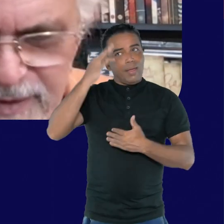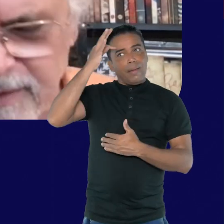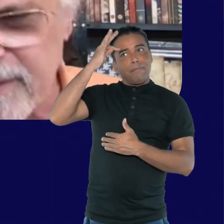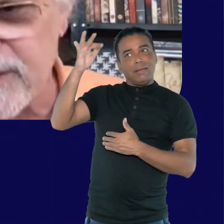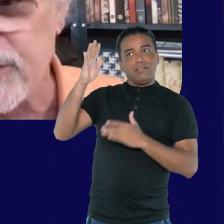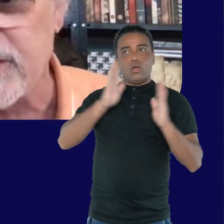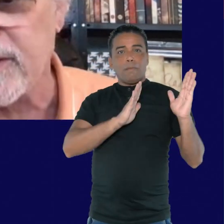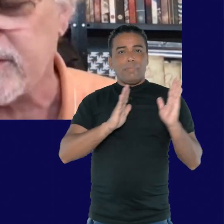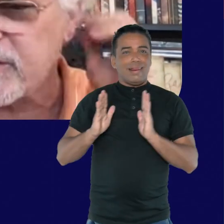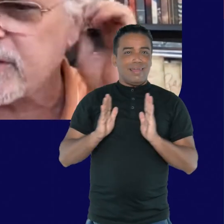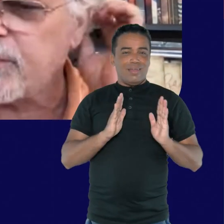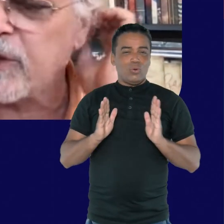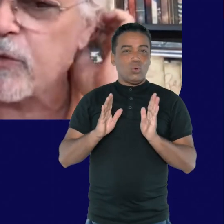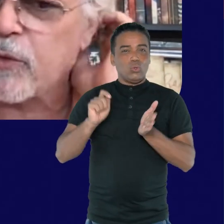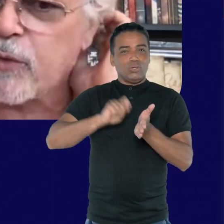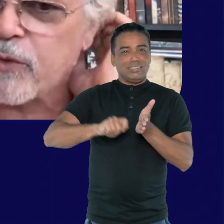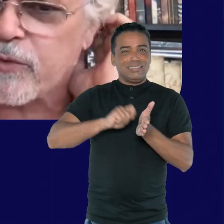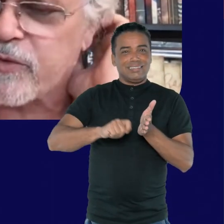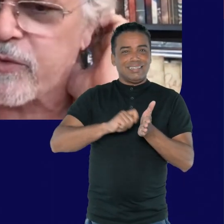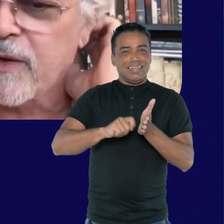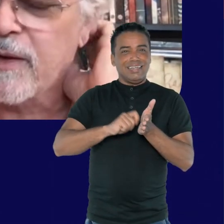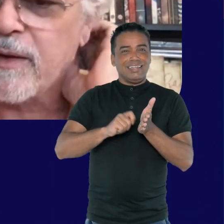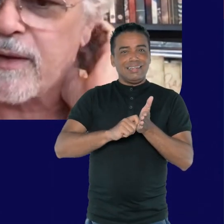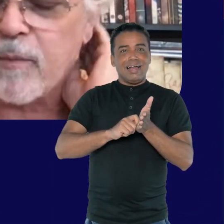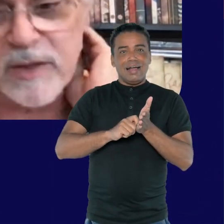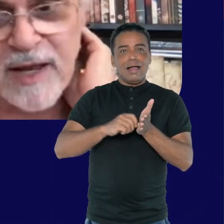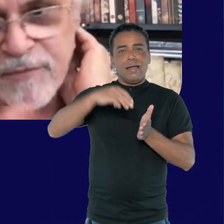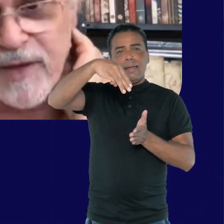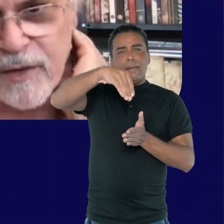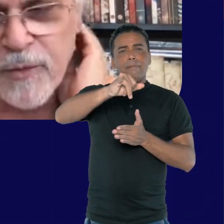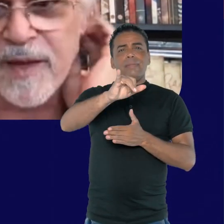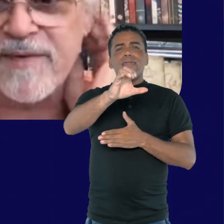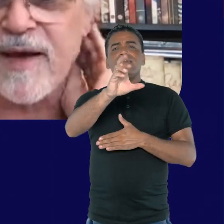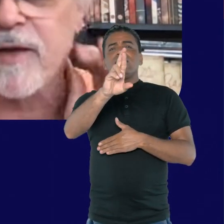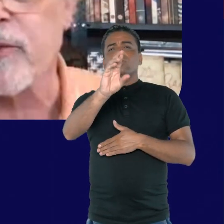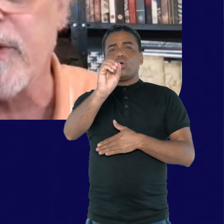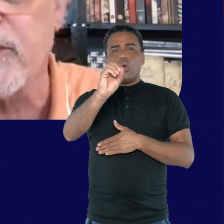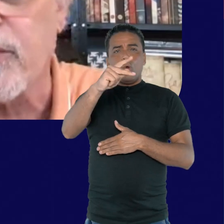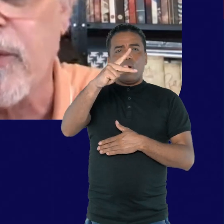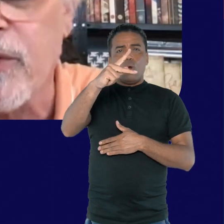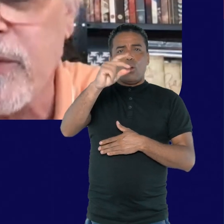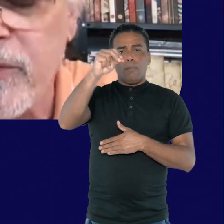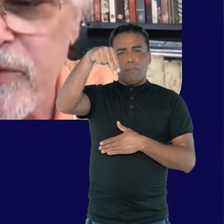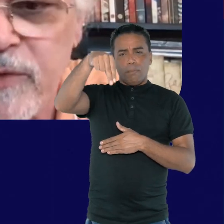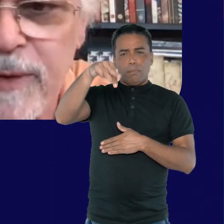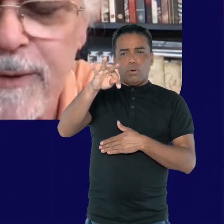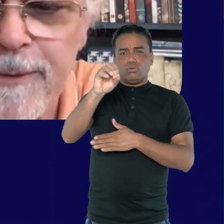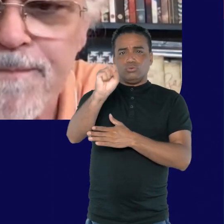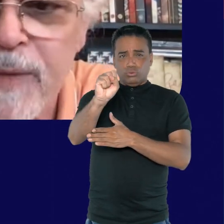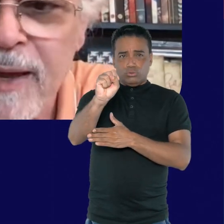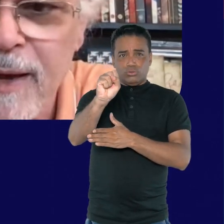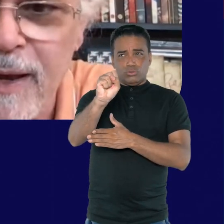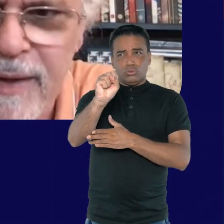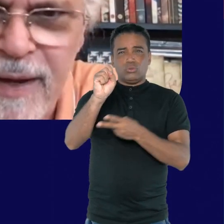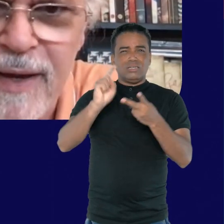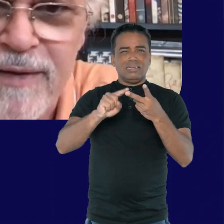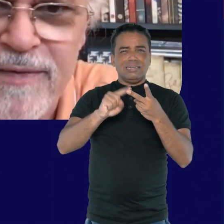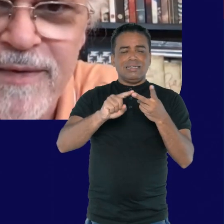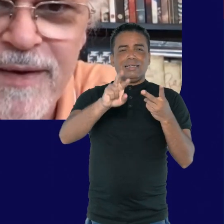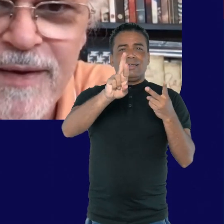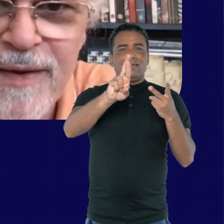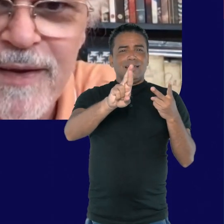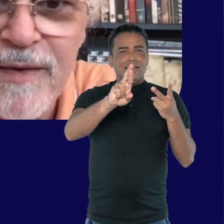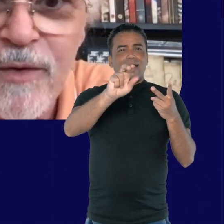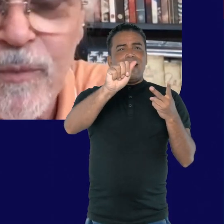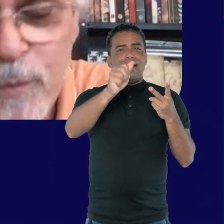a escrita de microcontos, já havia começado, microcontos e